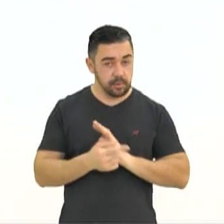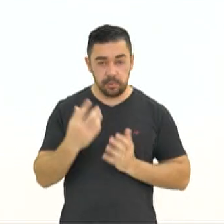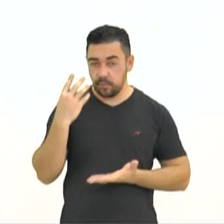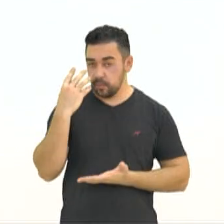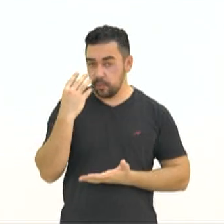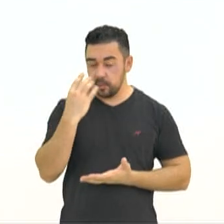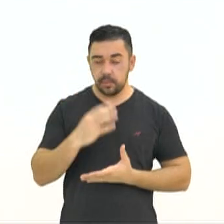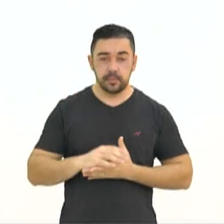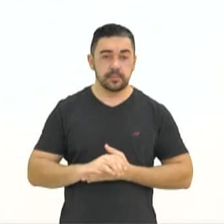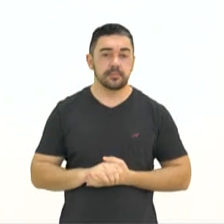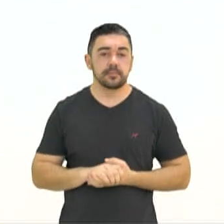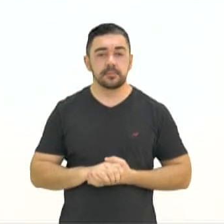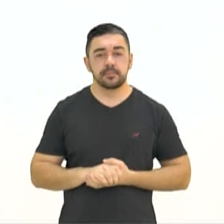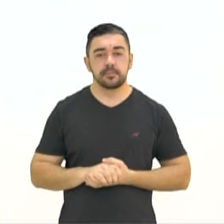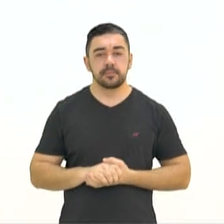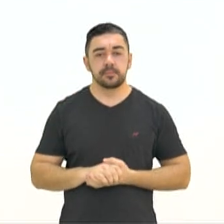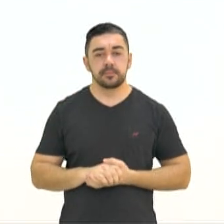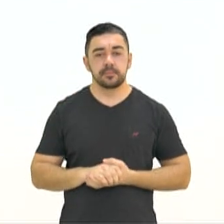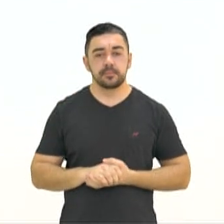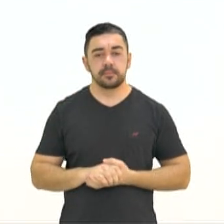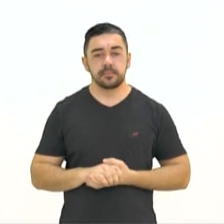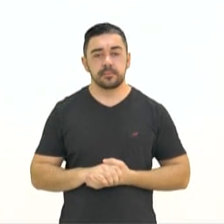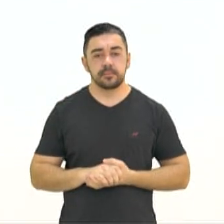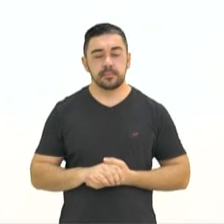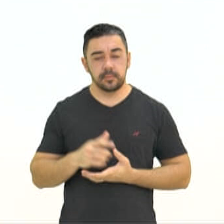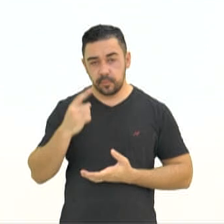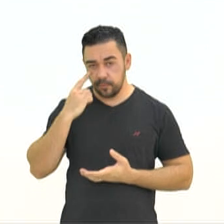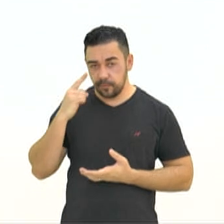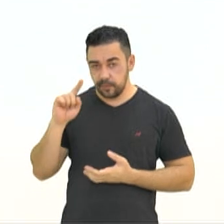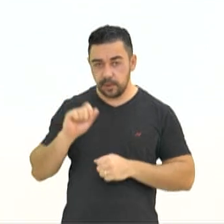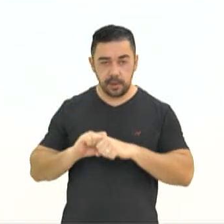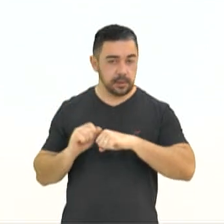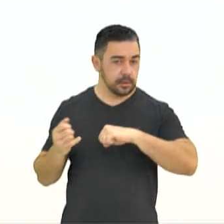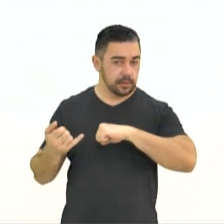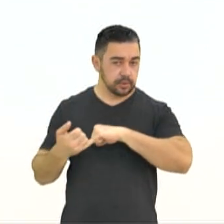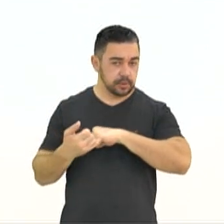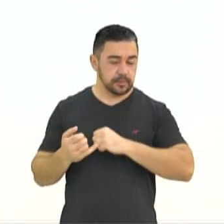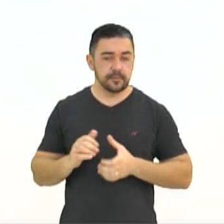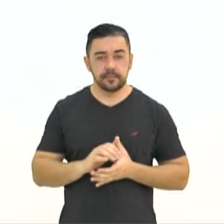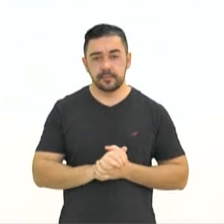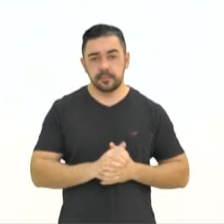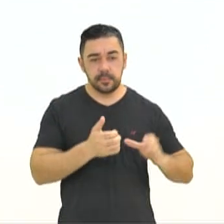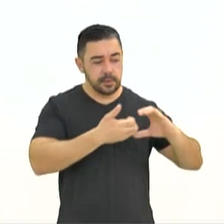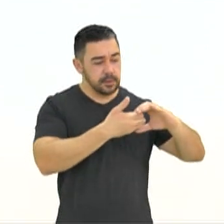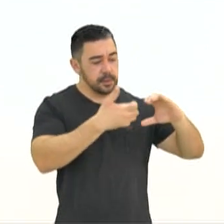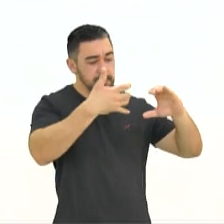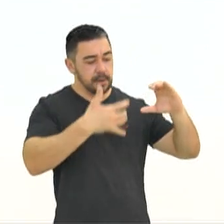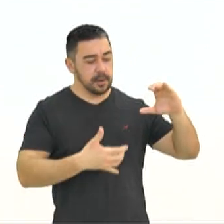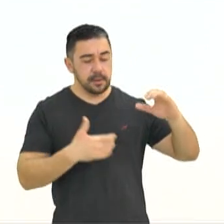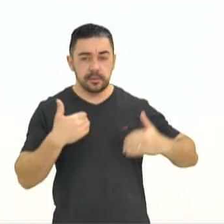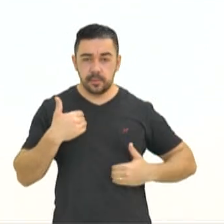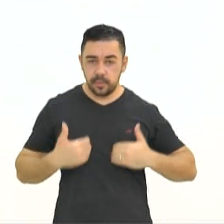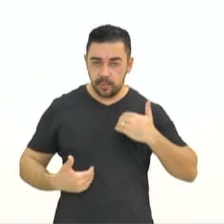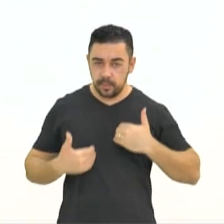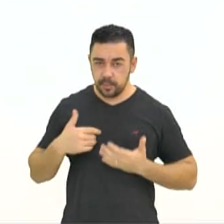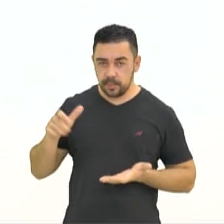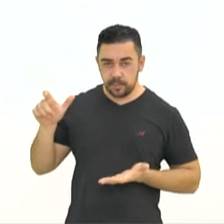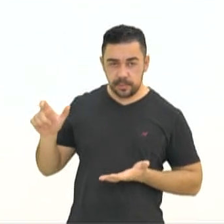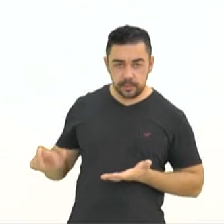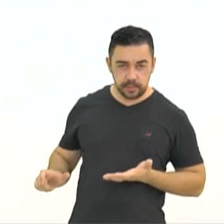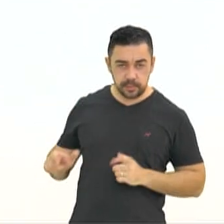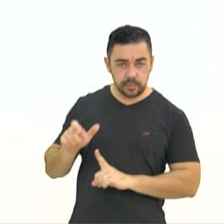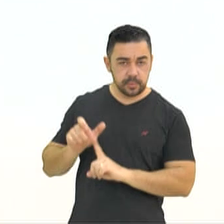os adjetivos, acordaremos os adjetivos, características físicas das pessoas e os